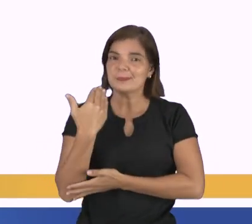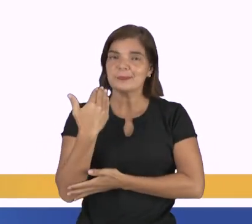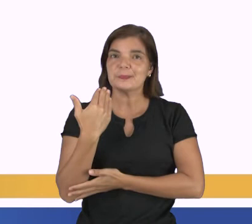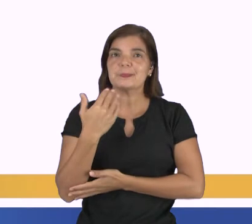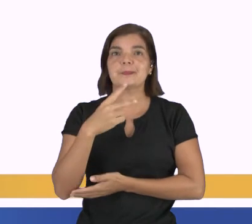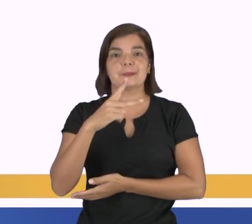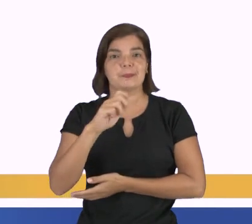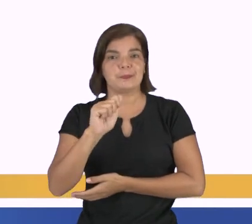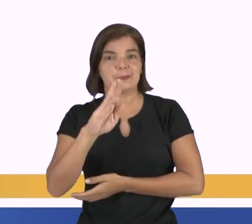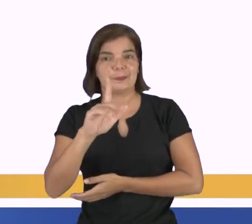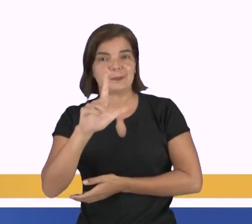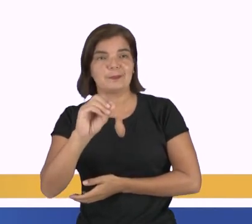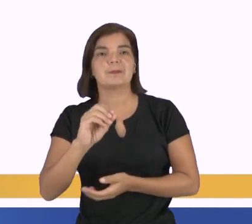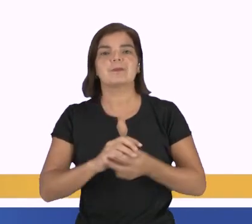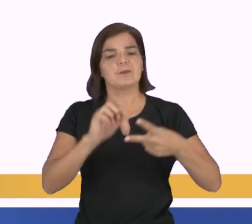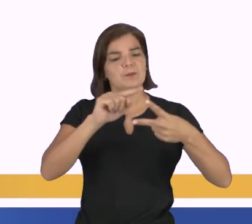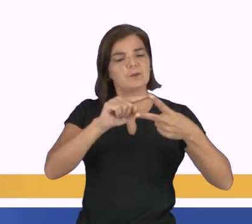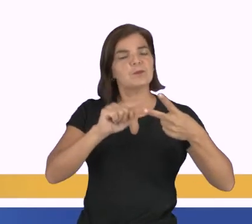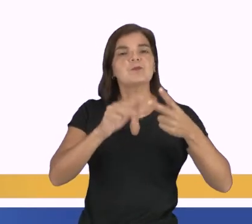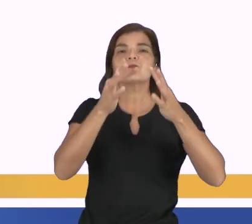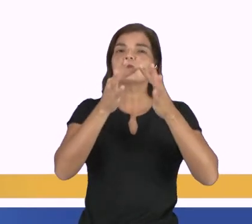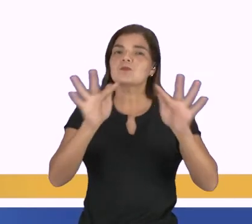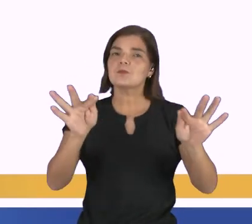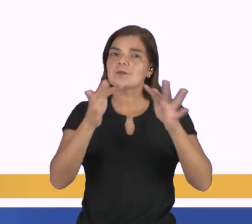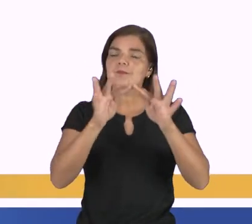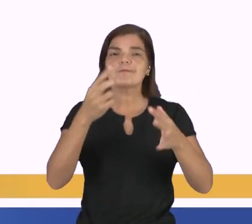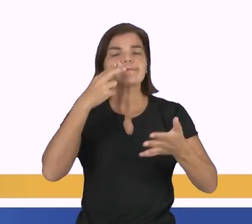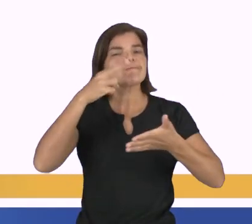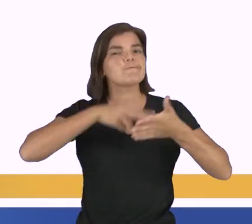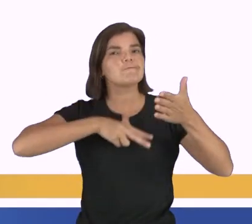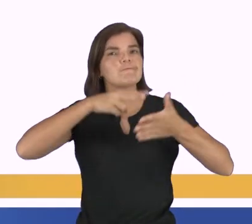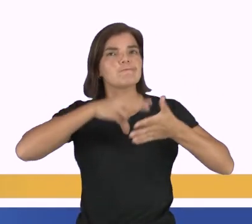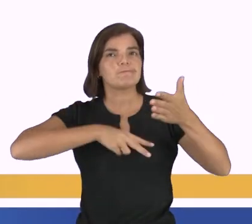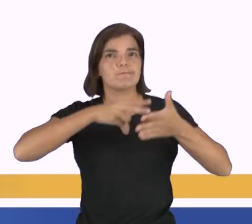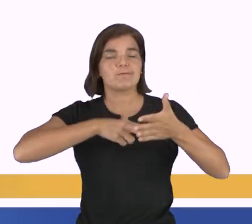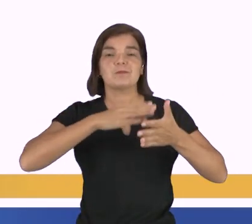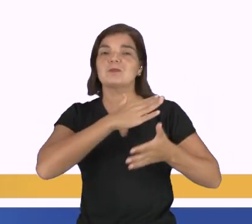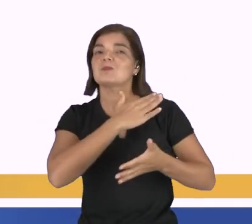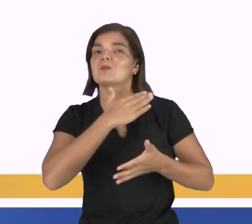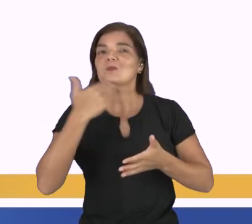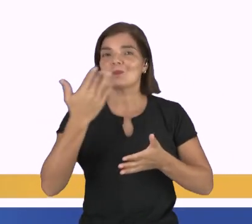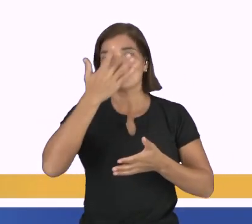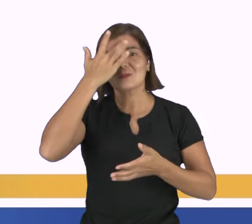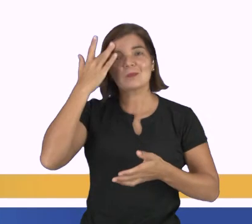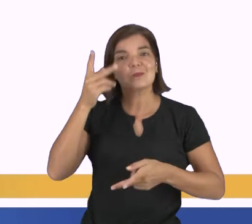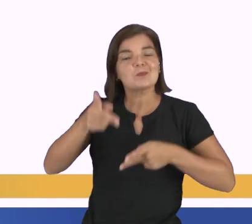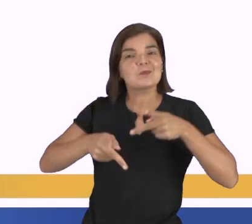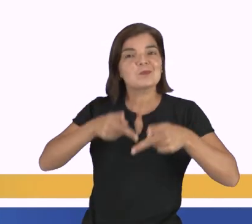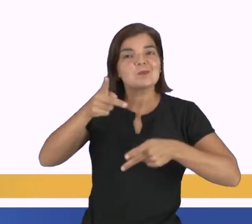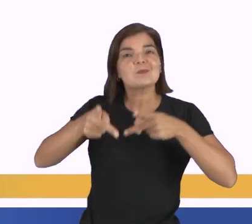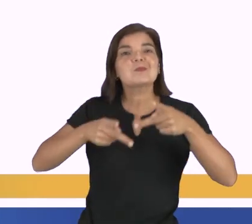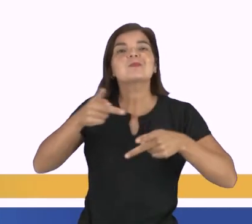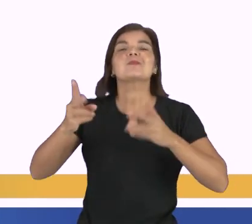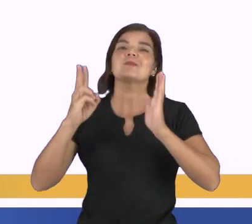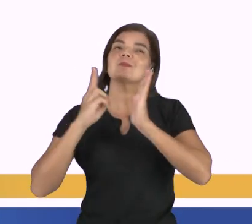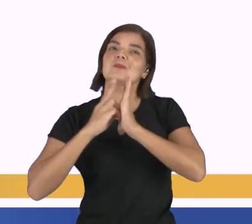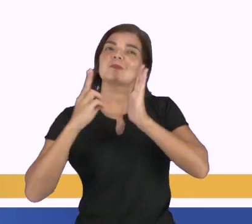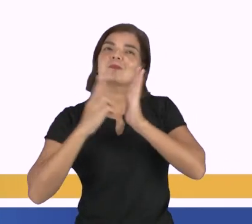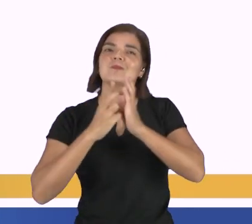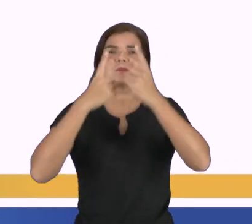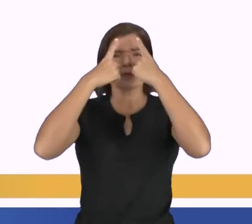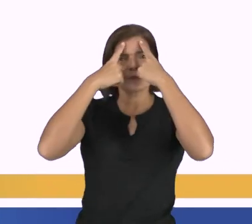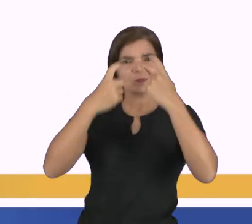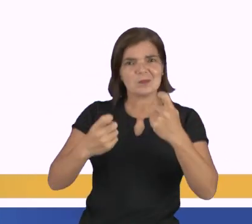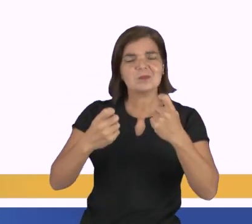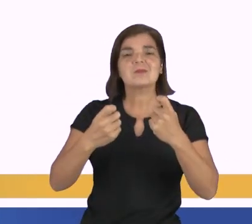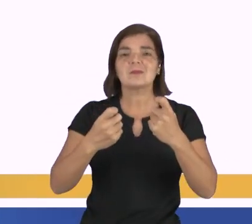do Pablo Neruda. As duas frases lidas colocam como causa da dizimação das populações indígenas a ação violenta